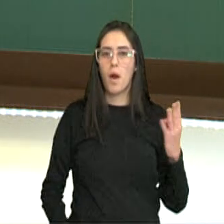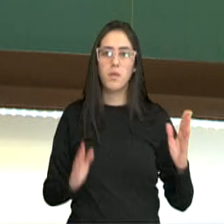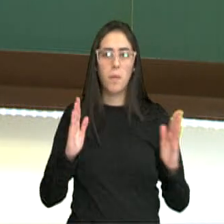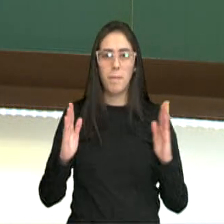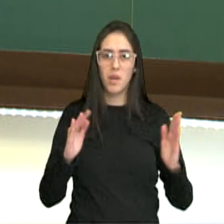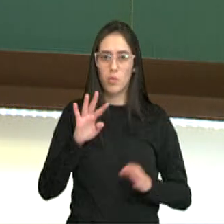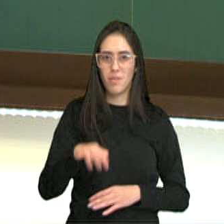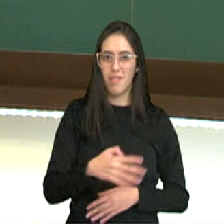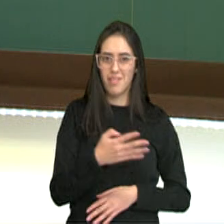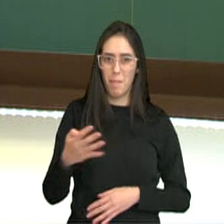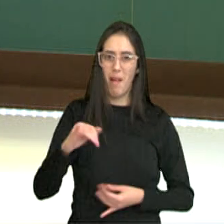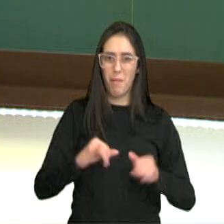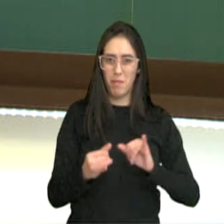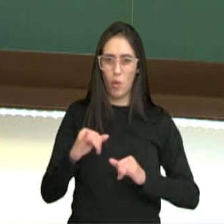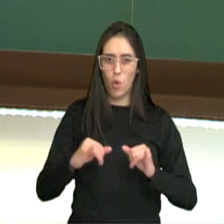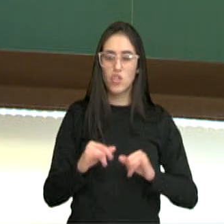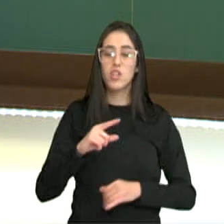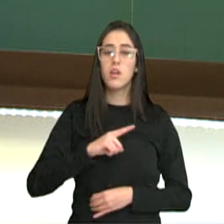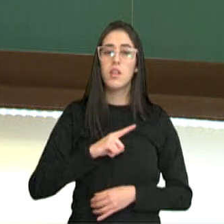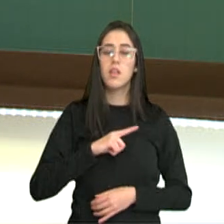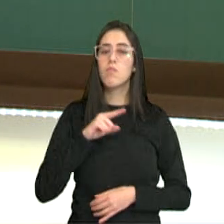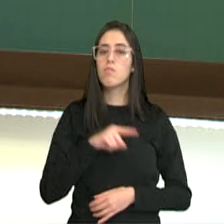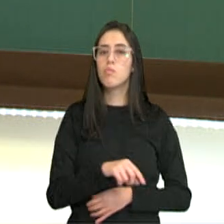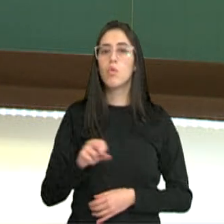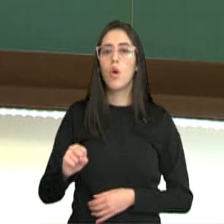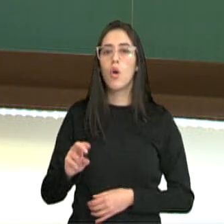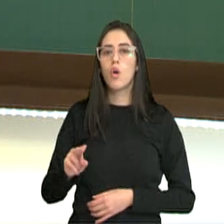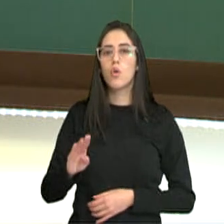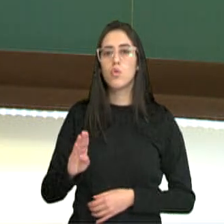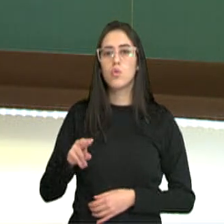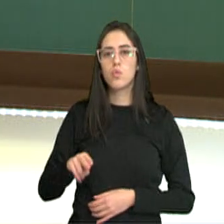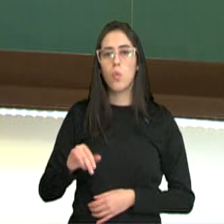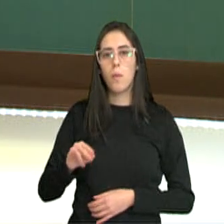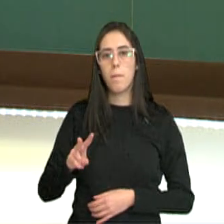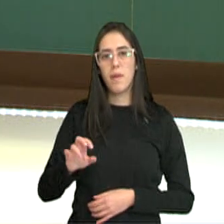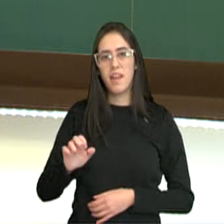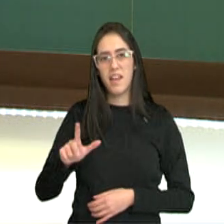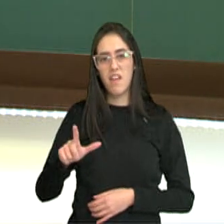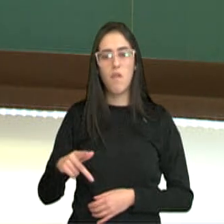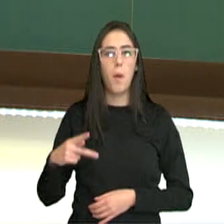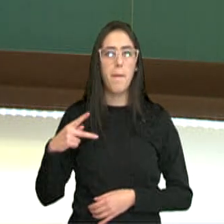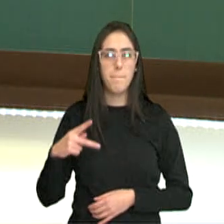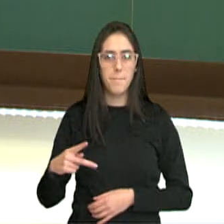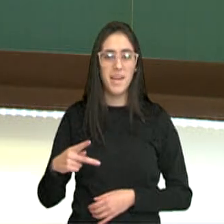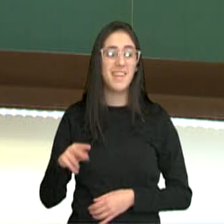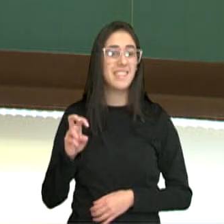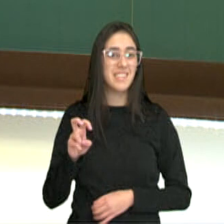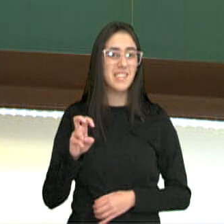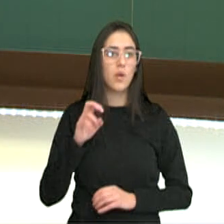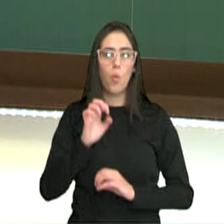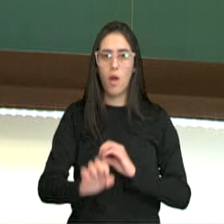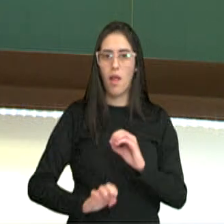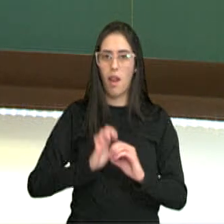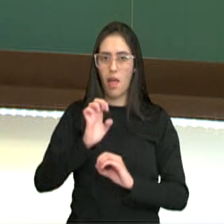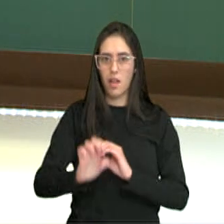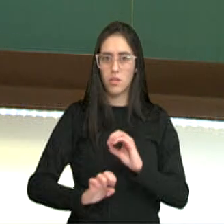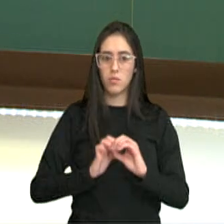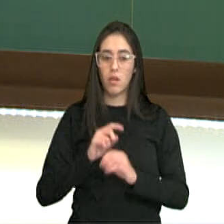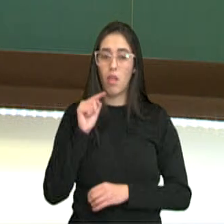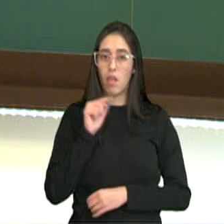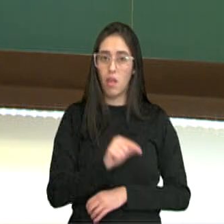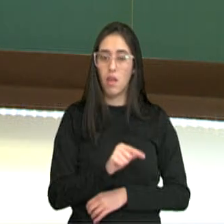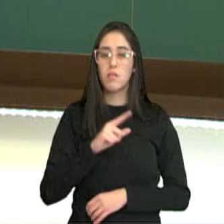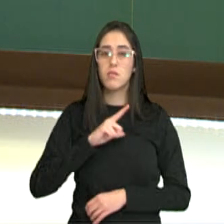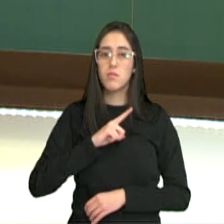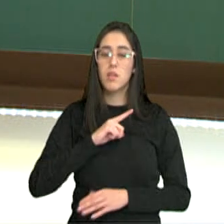tabela periódica e apresenta como subnível mais energético o subnível P com 5 elétrons. Este elemento tem